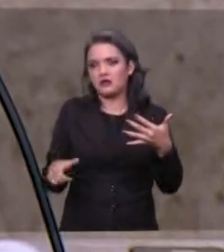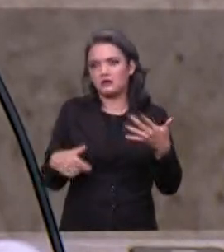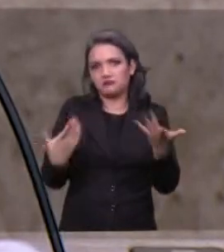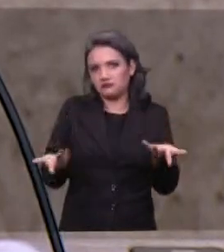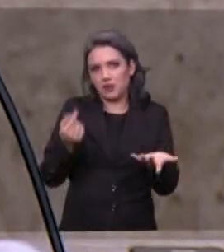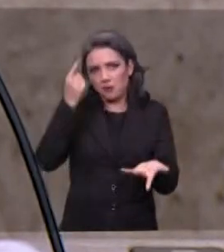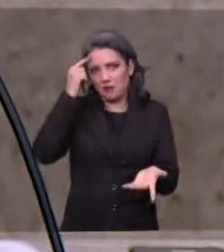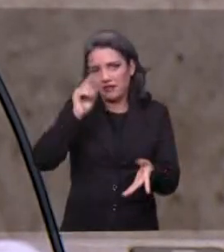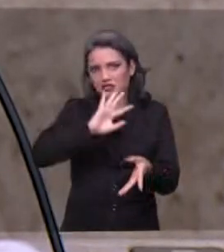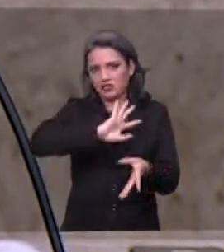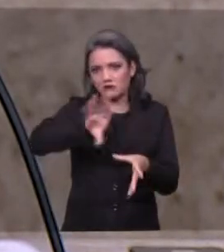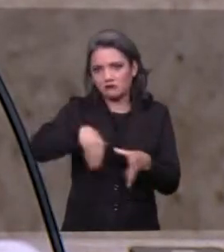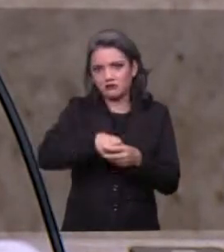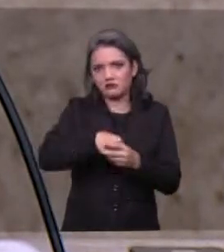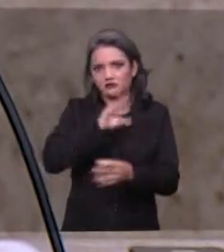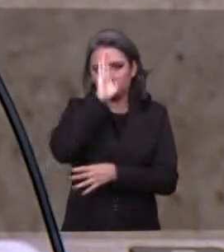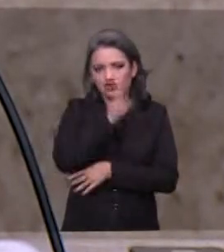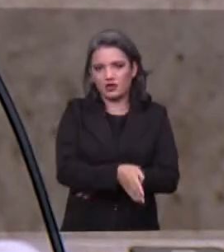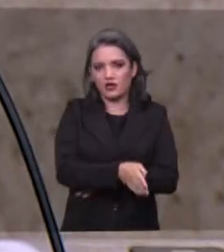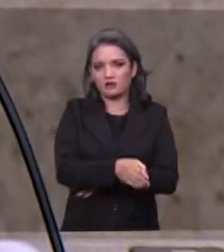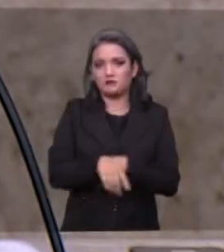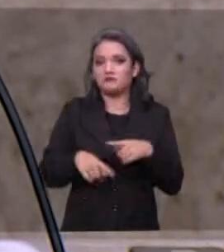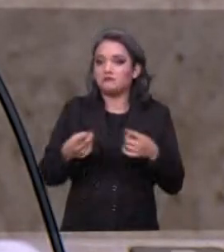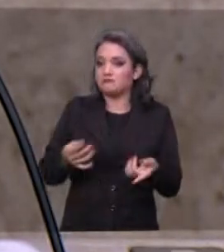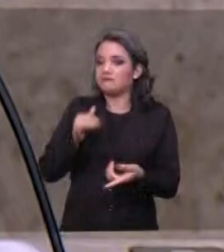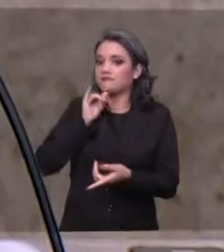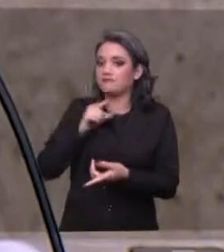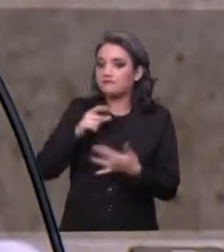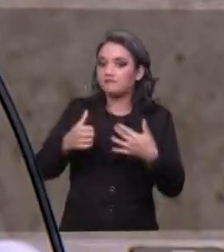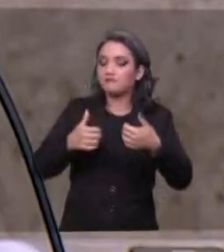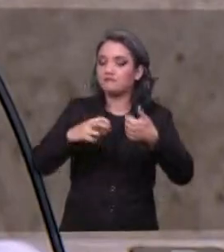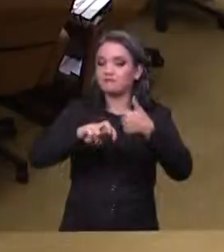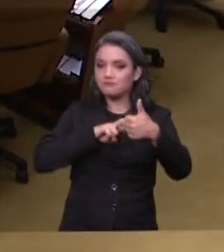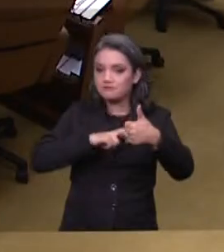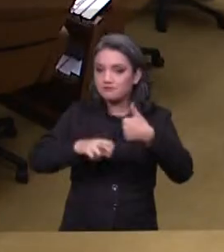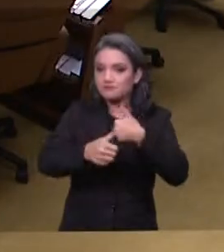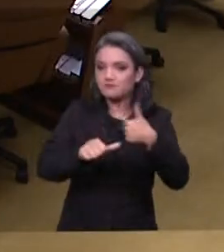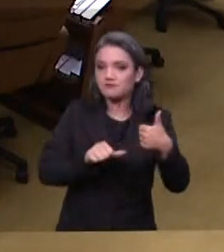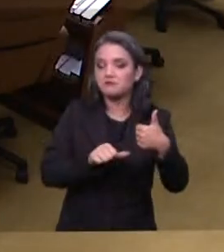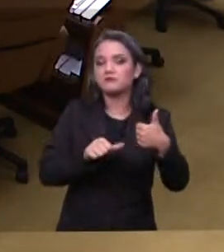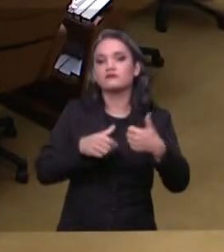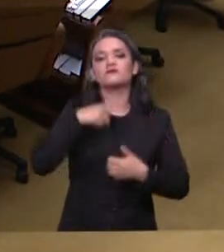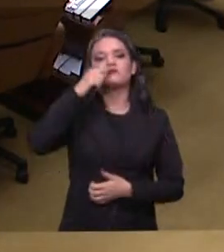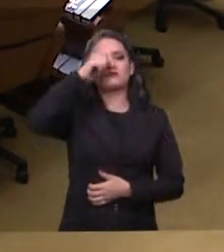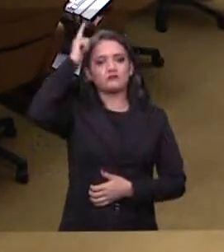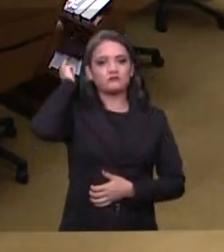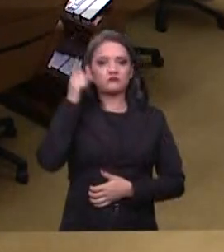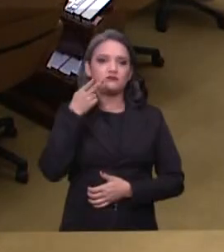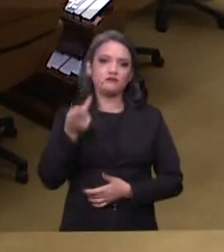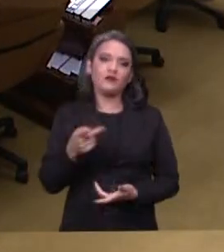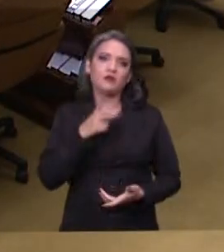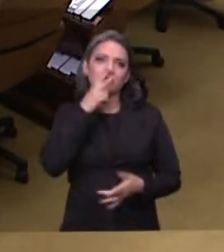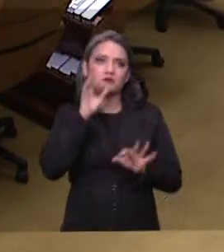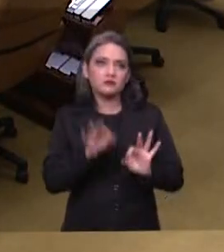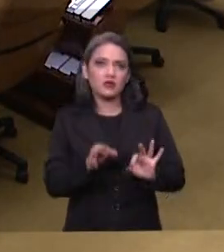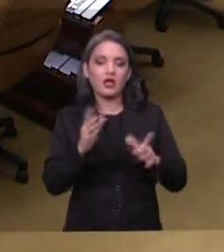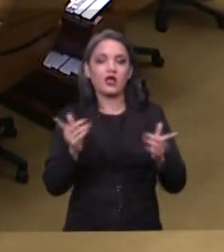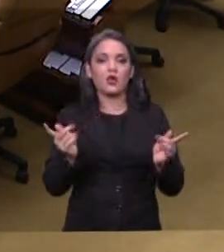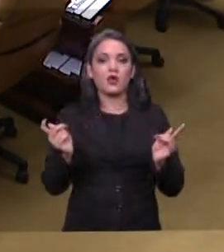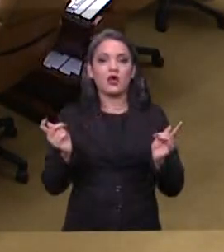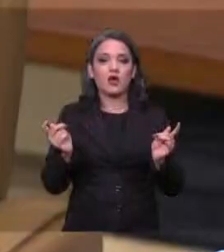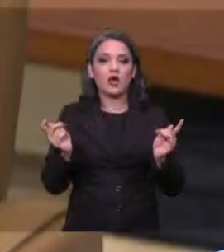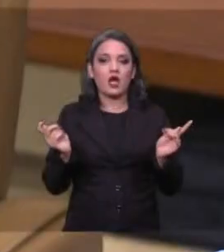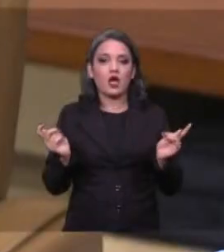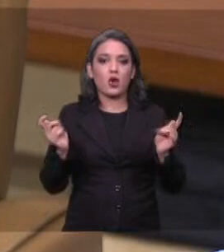mas Vossa Excelência, o Tribunal do Júri, por exemplo... É, pelas peculiaridades, me parece que, obviamente, o de competência originária é uma